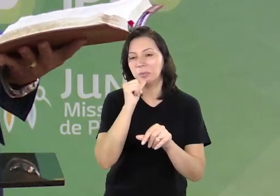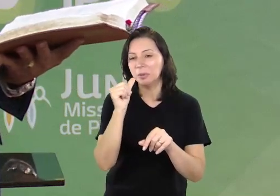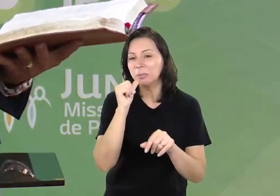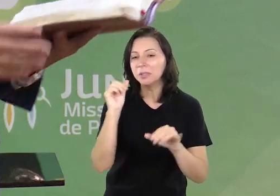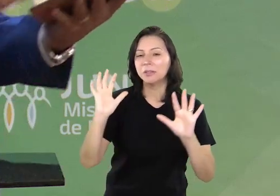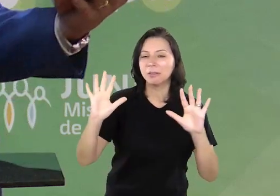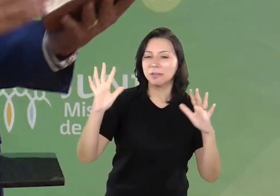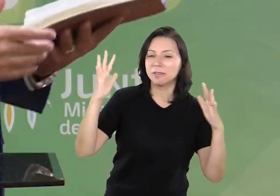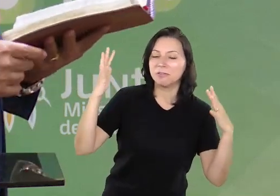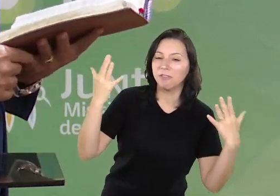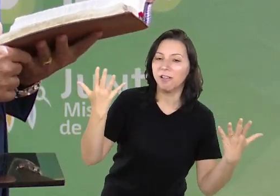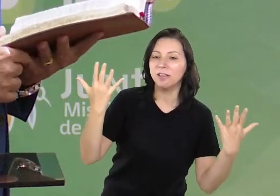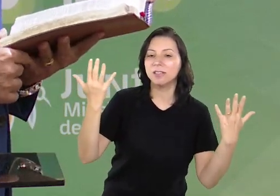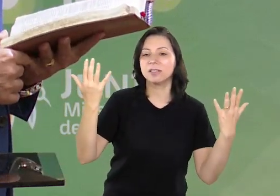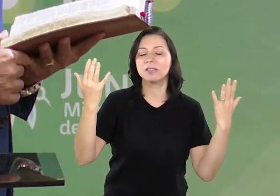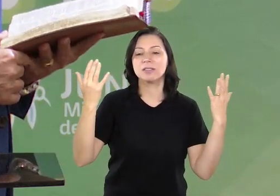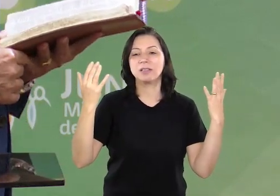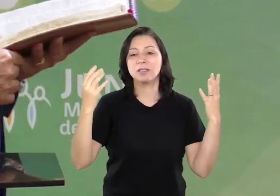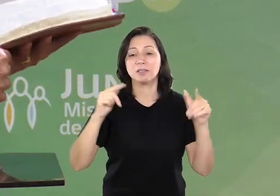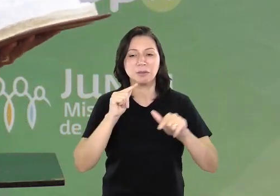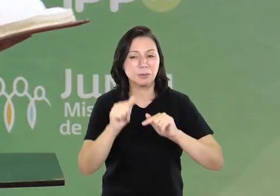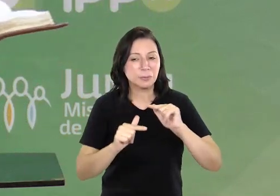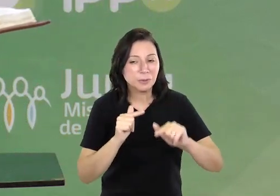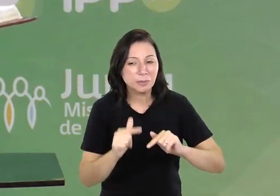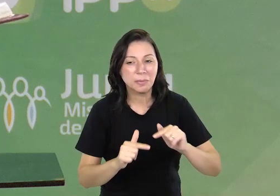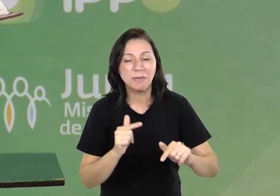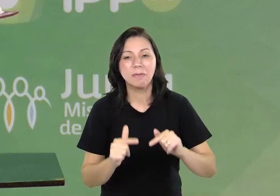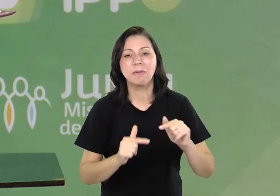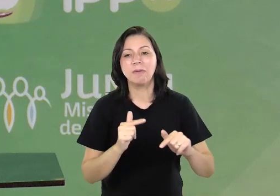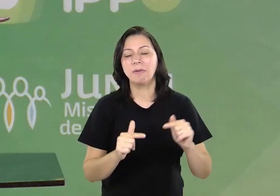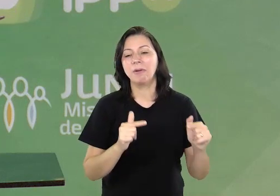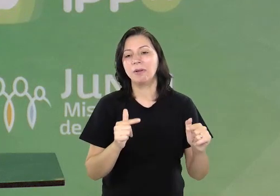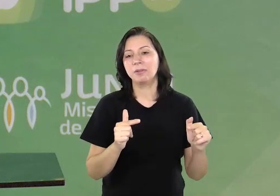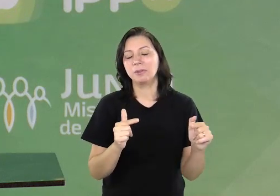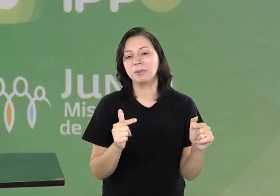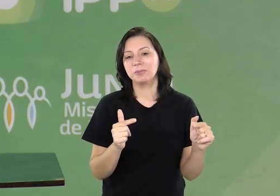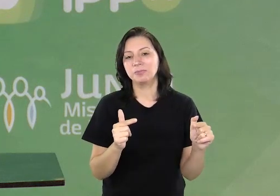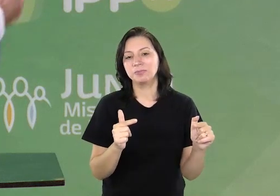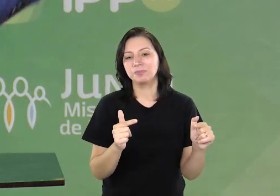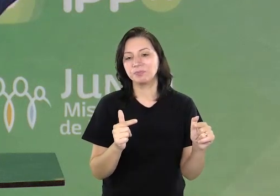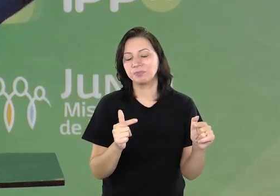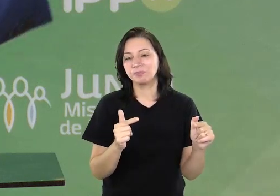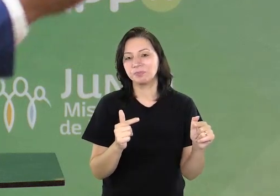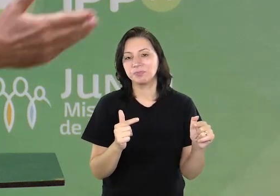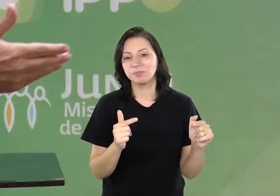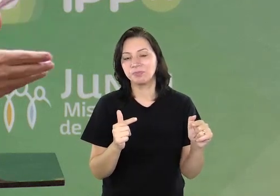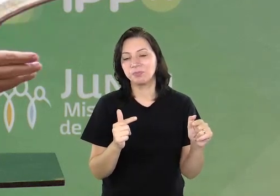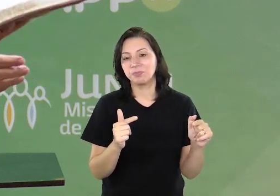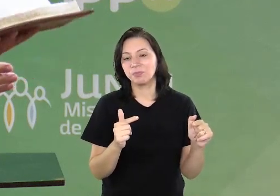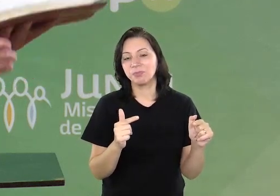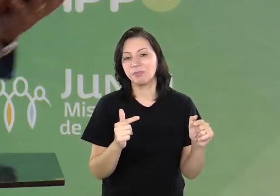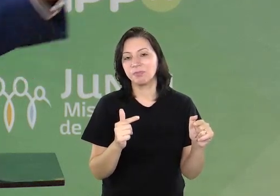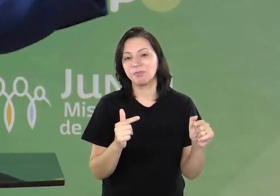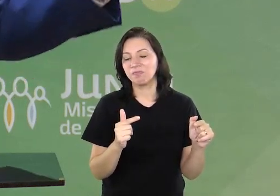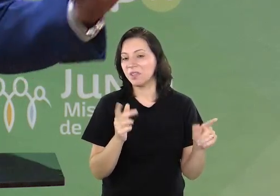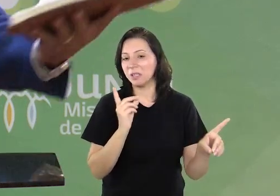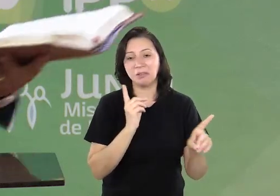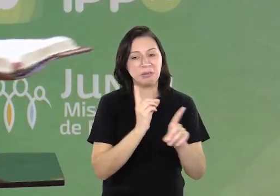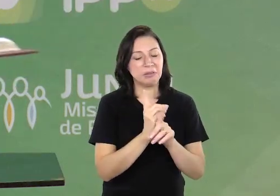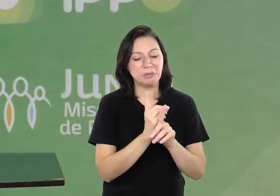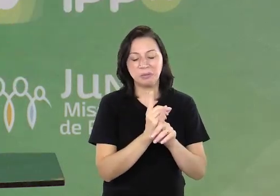já que ele não encontrou a felicidade nas construções dos